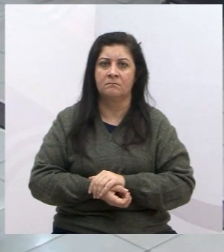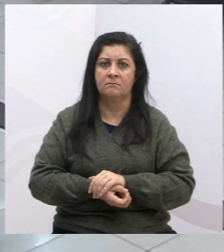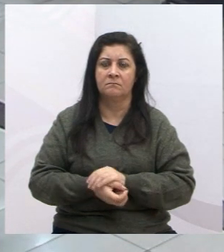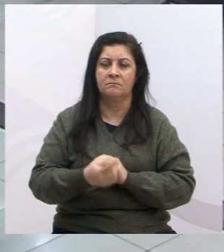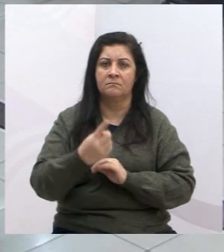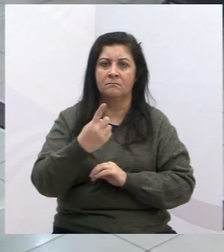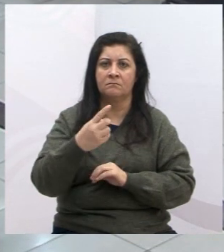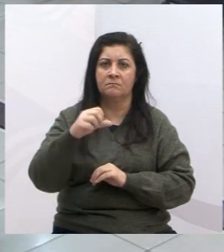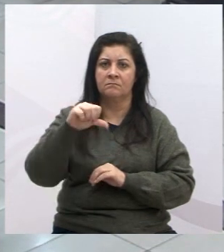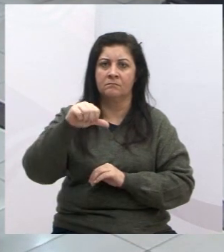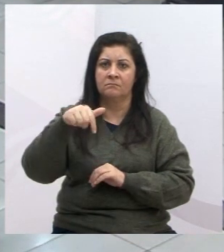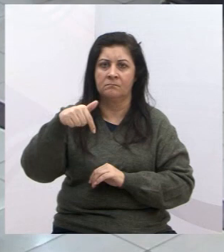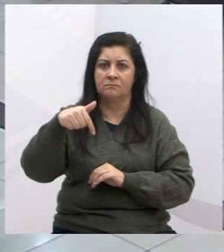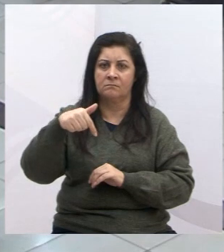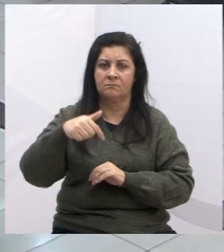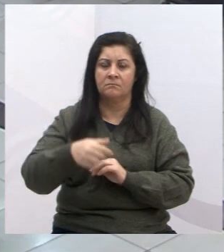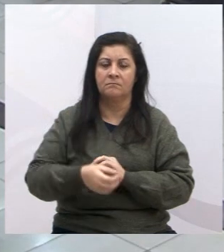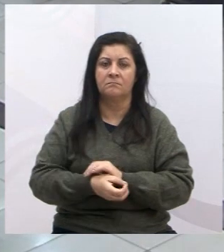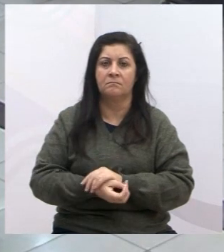197.